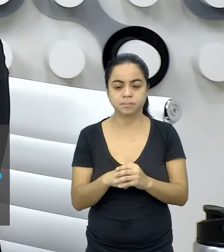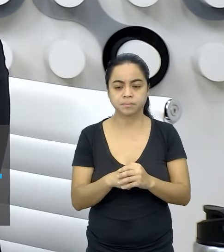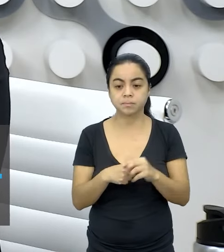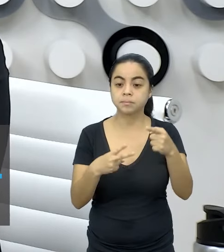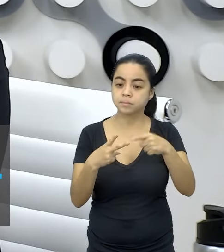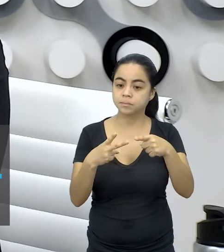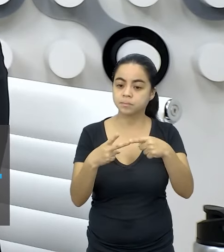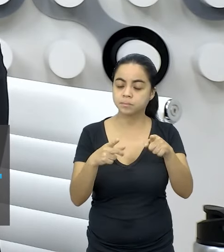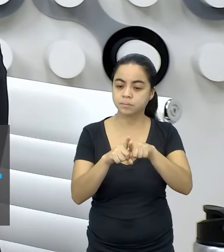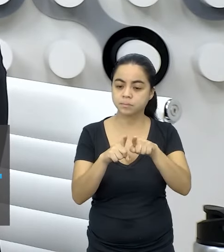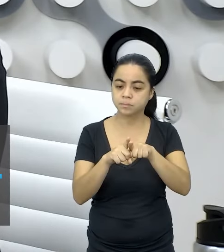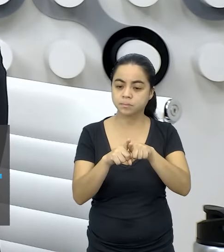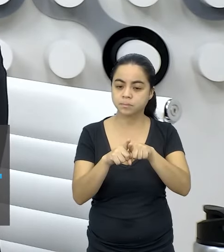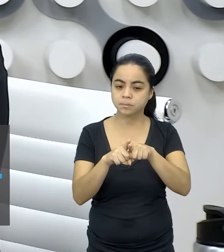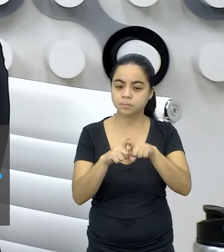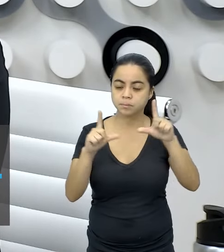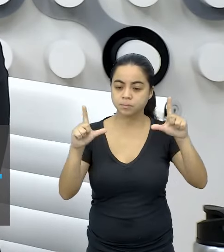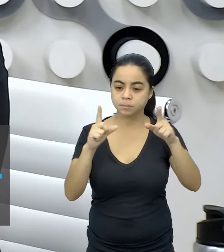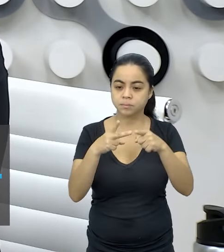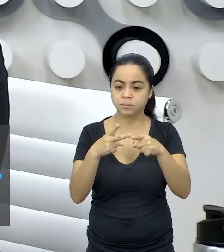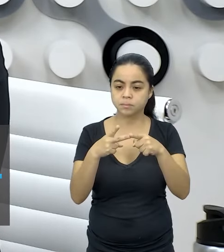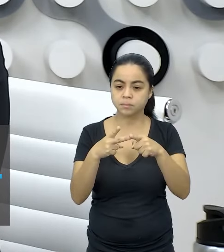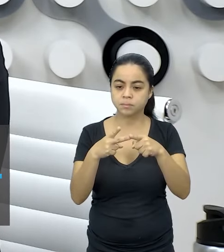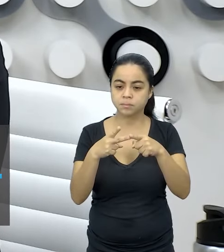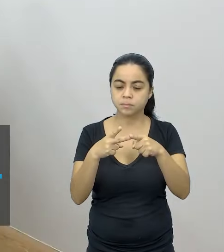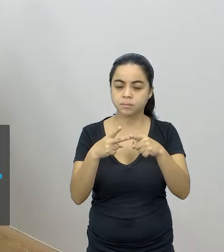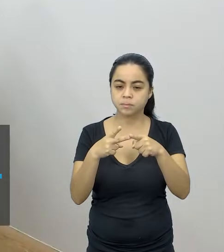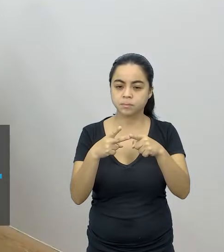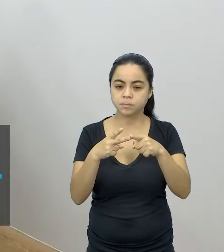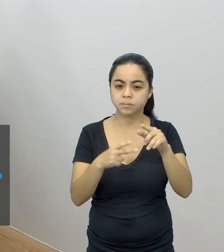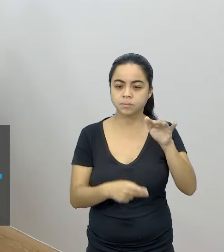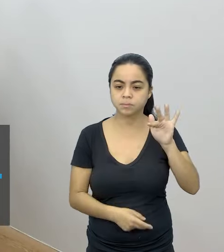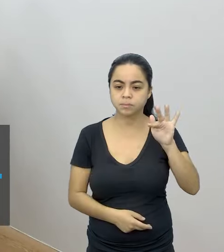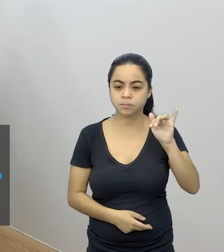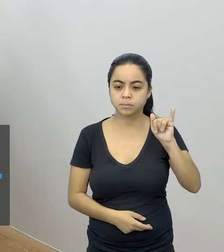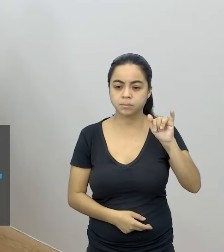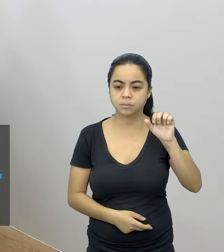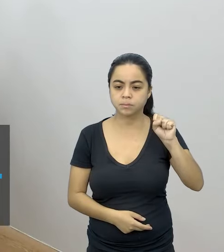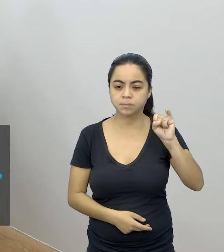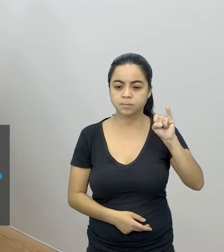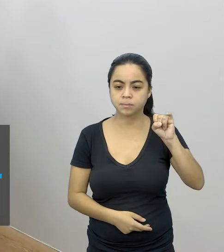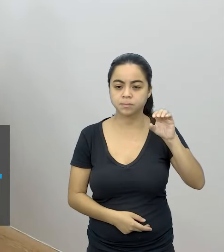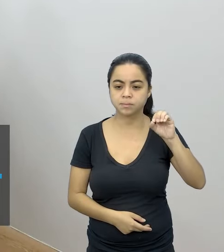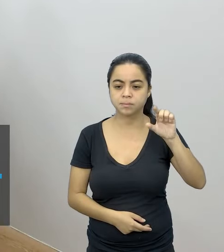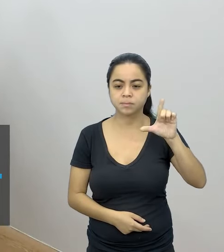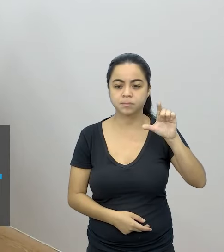é na figura 2, que aí é o do... Fisiologia? Isso, fisiologia.